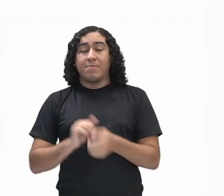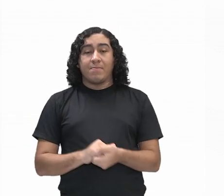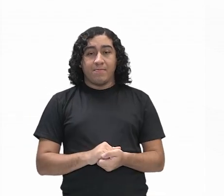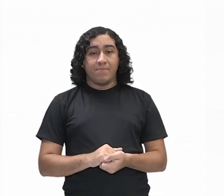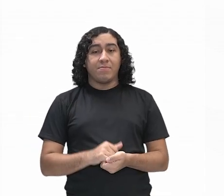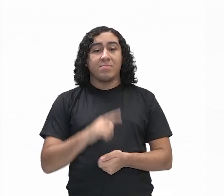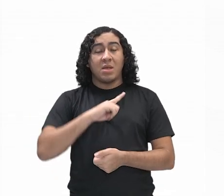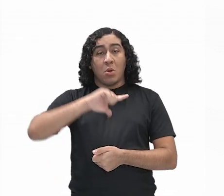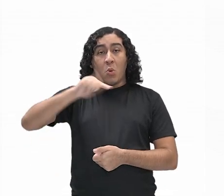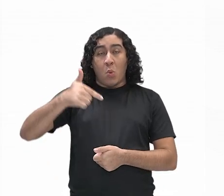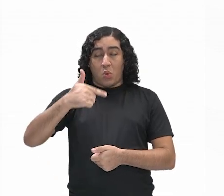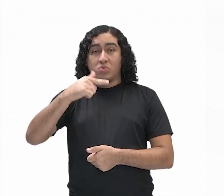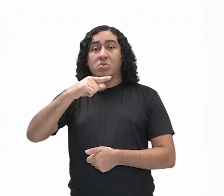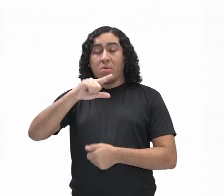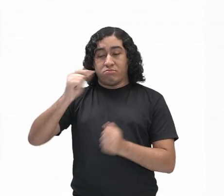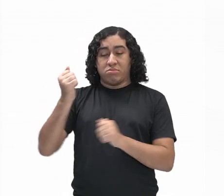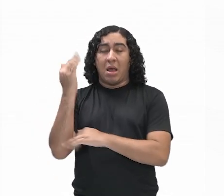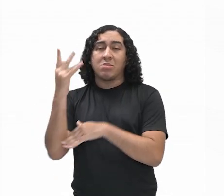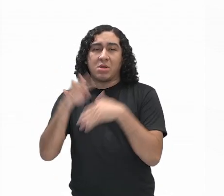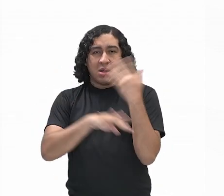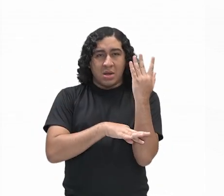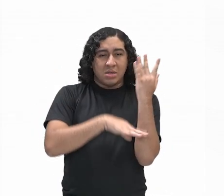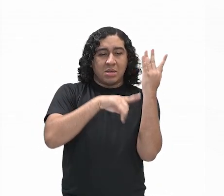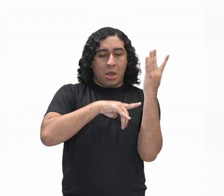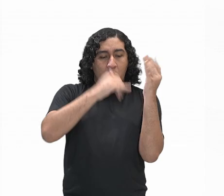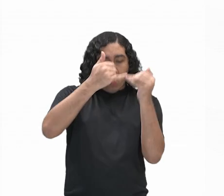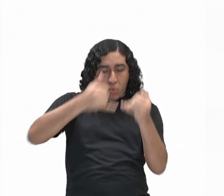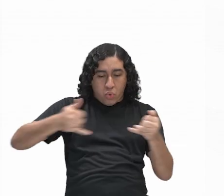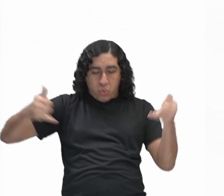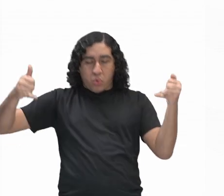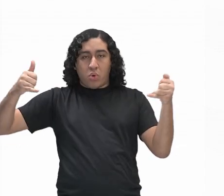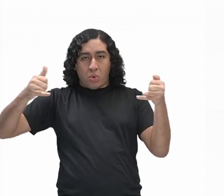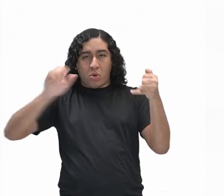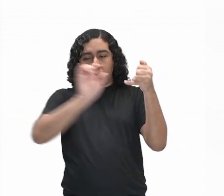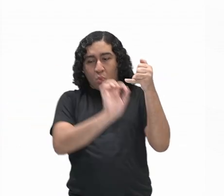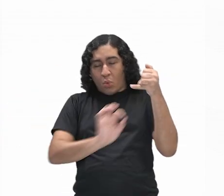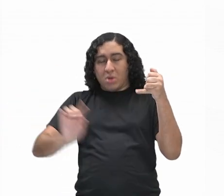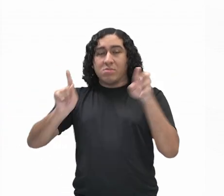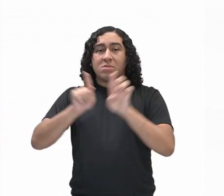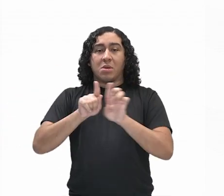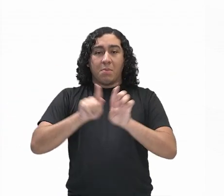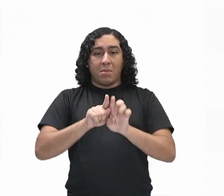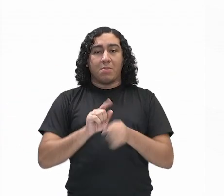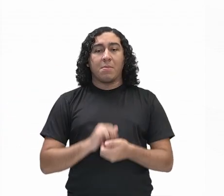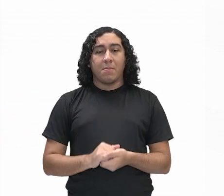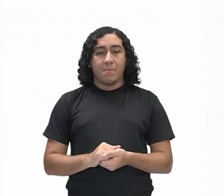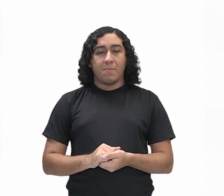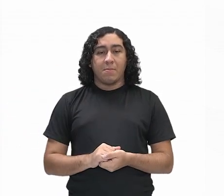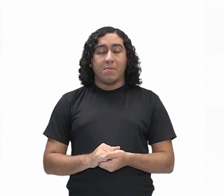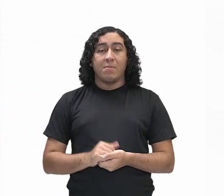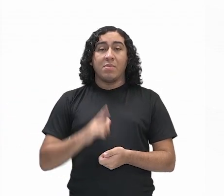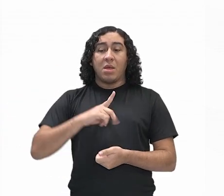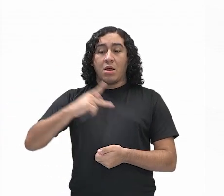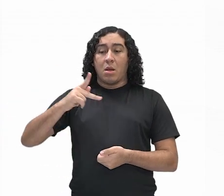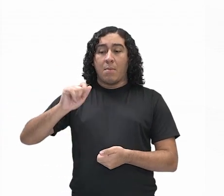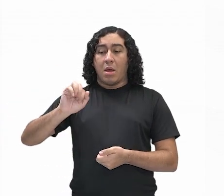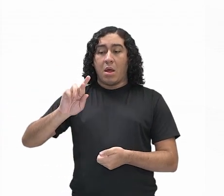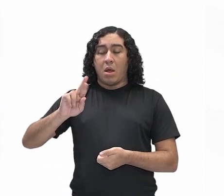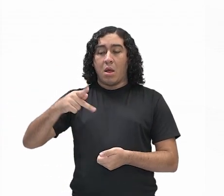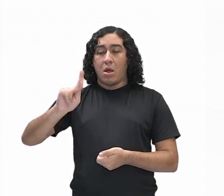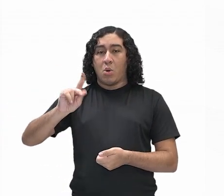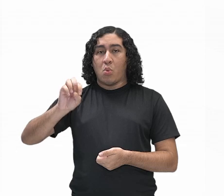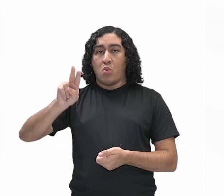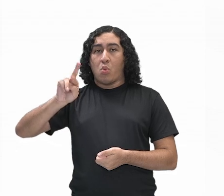como o slackline, e ainda existem aquelas específicas dos ambientes urbanos, como o parkour e